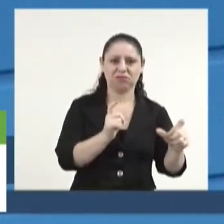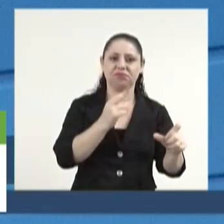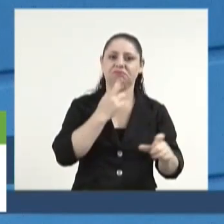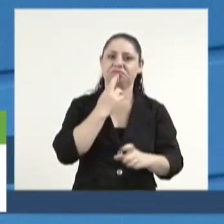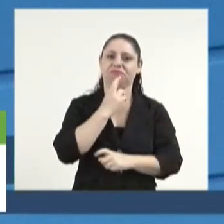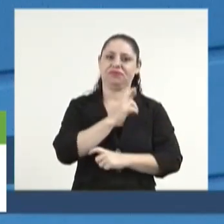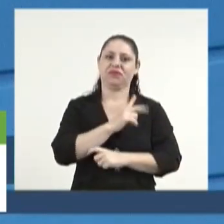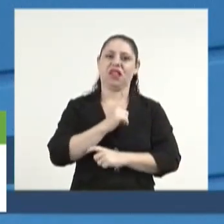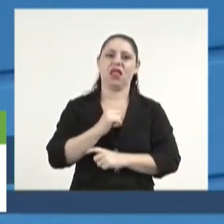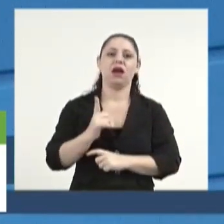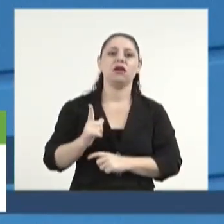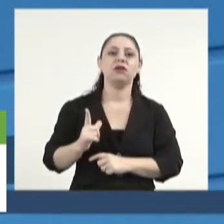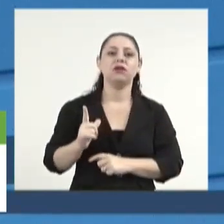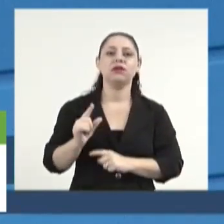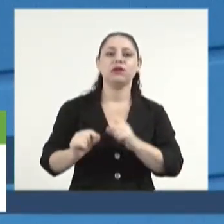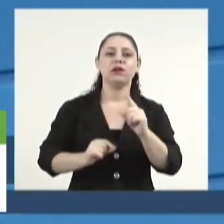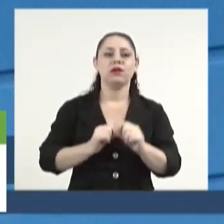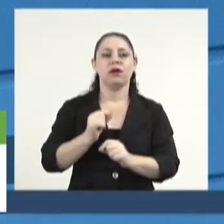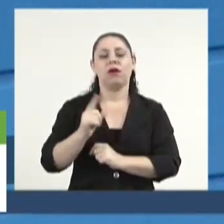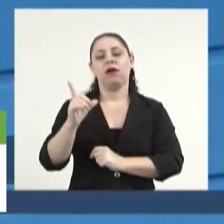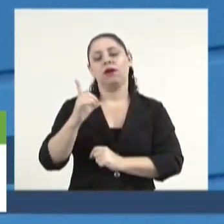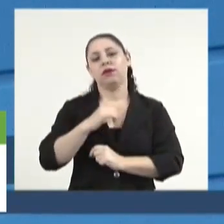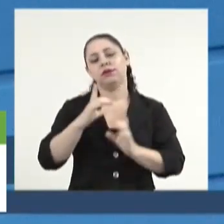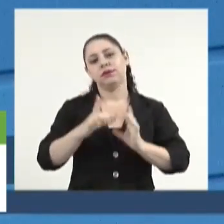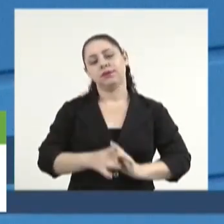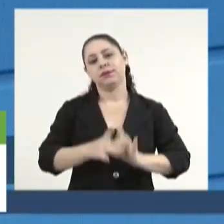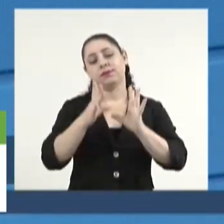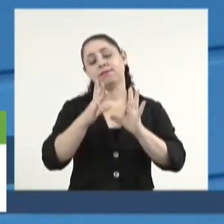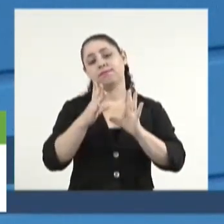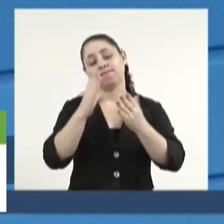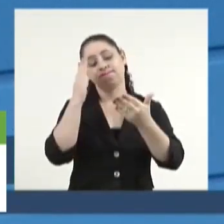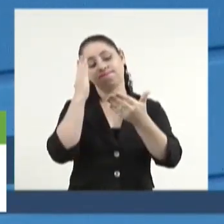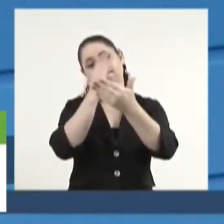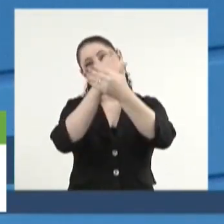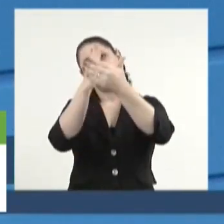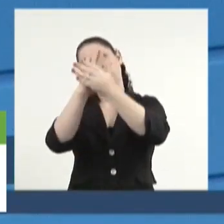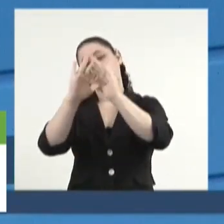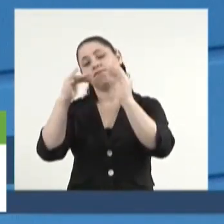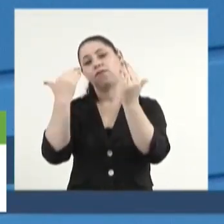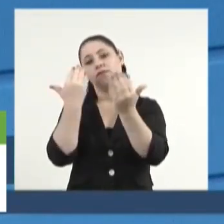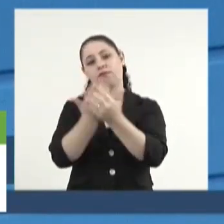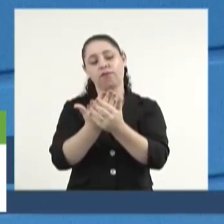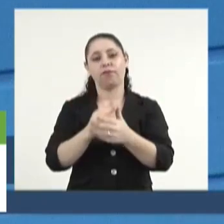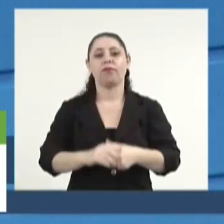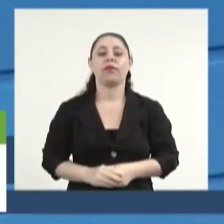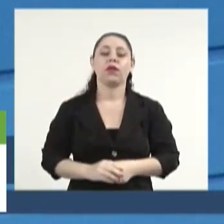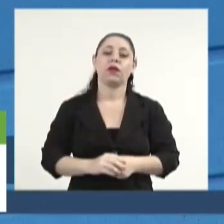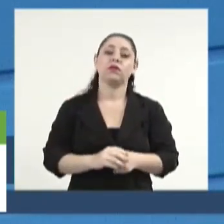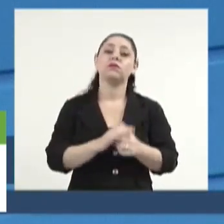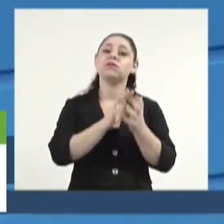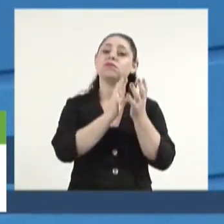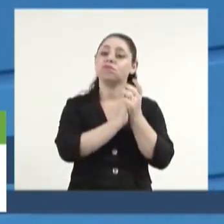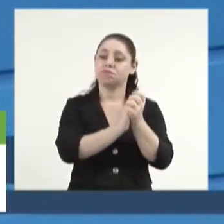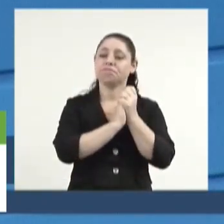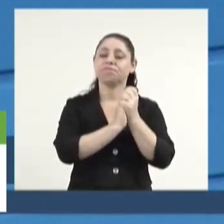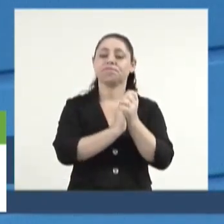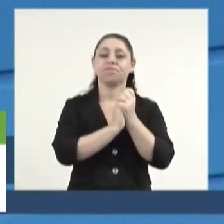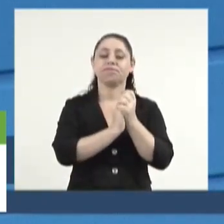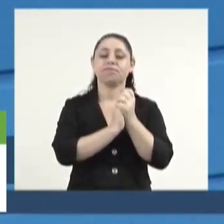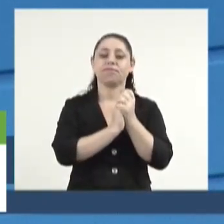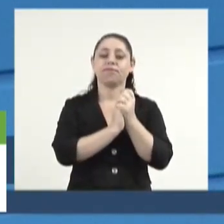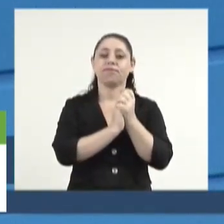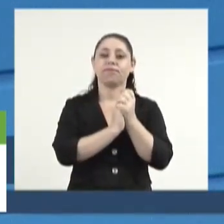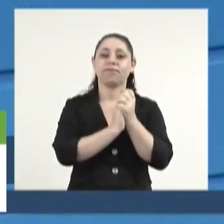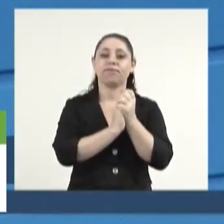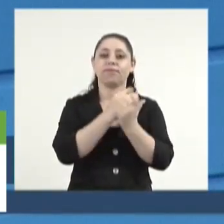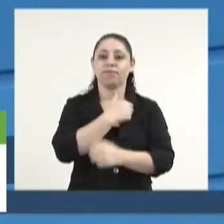ruim assim, para estar à disposição em uma biblioteca. Então, parabenizar o governador Eduardo Riedel